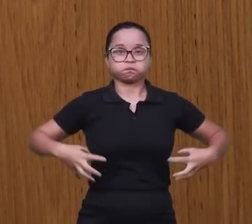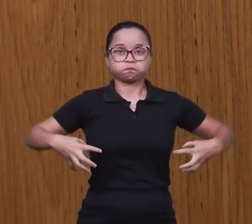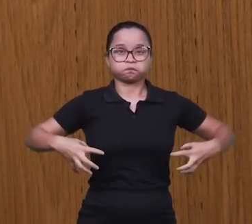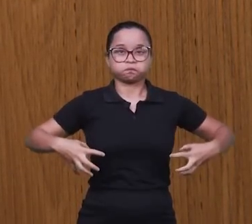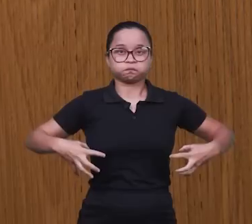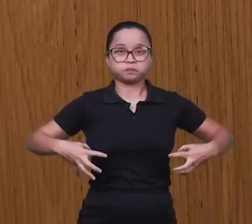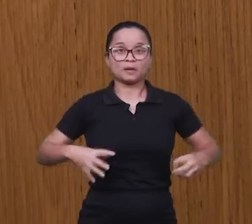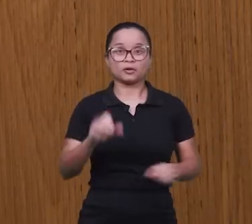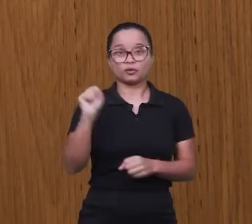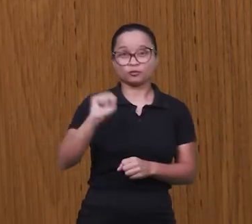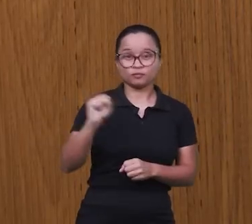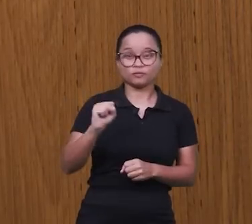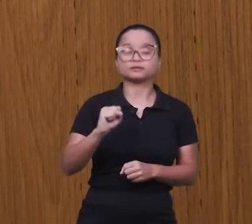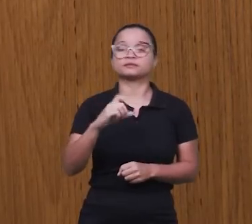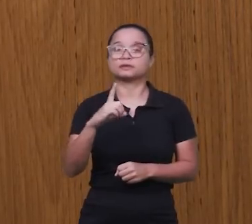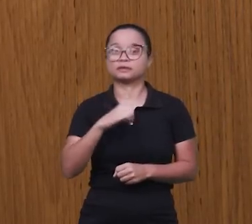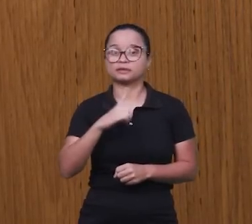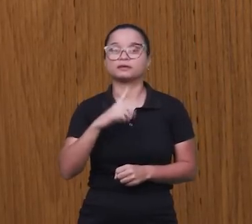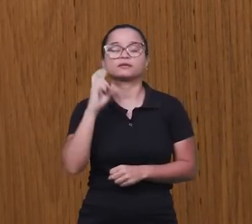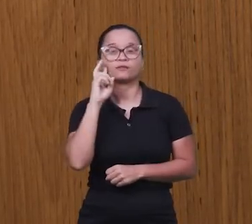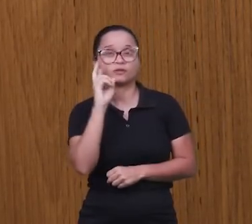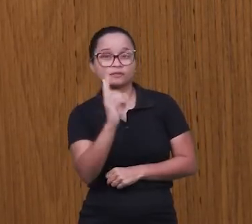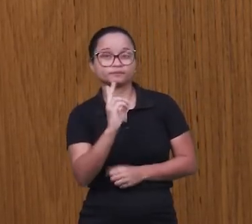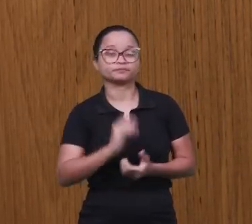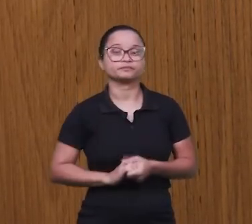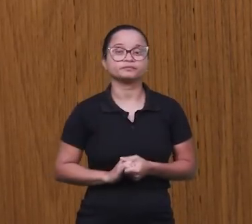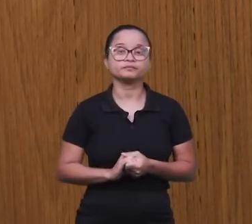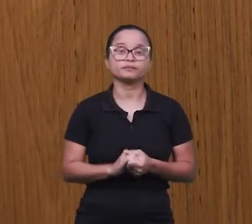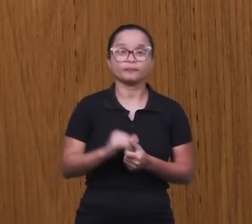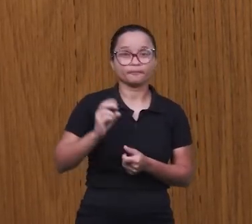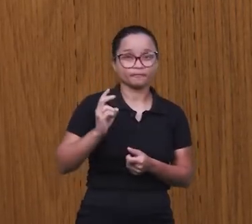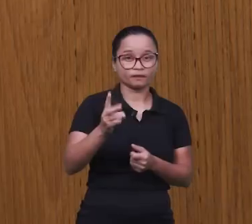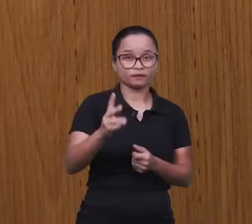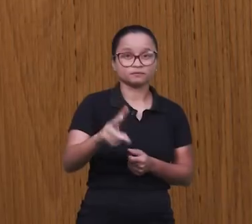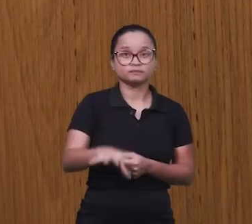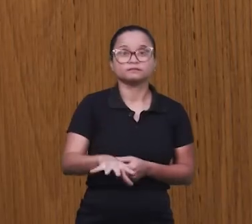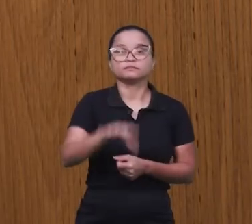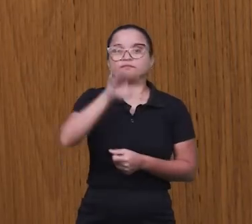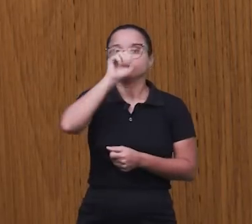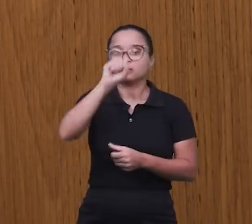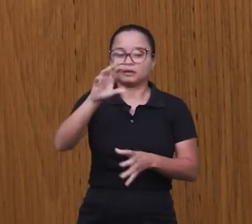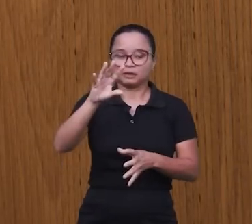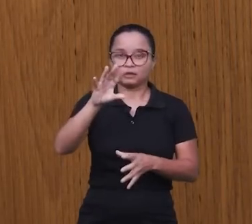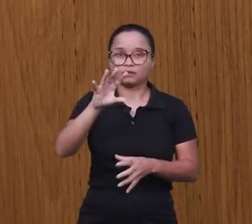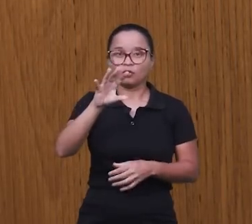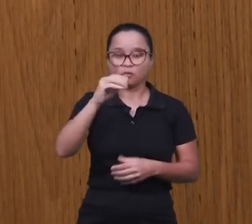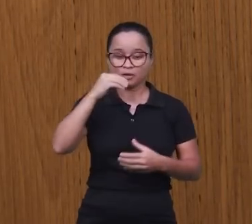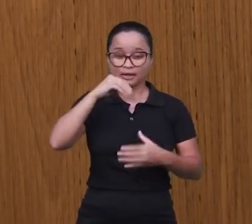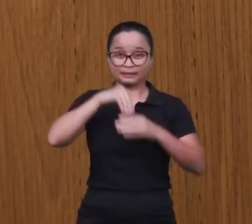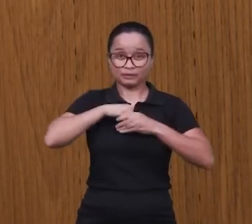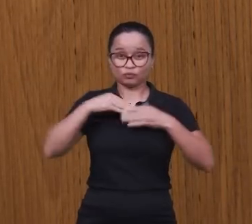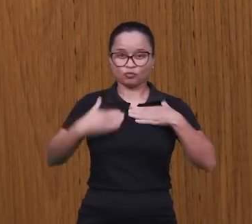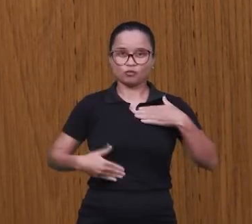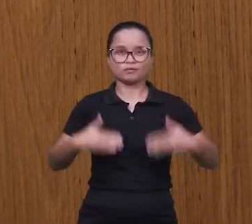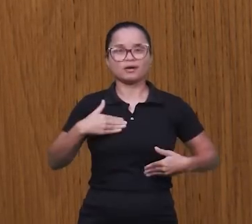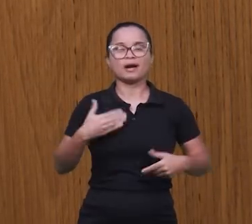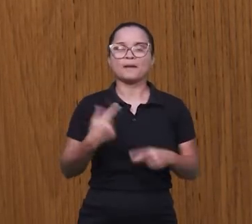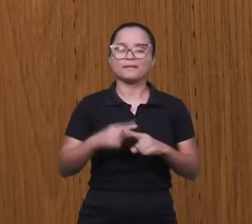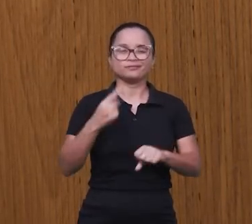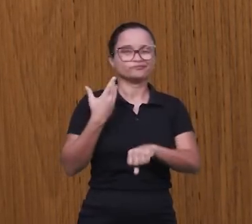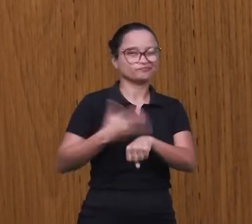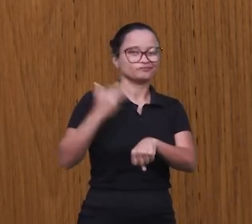aberta durante todos os segundos que você vai manter o ar dentro do corpo. Mas isso é